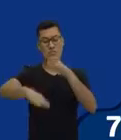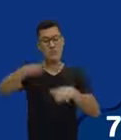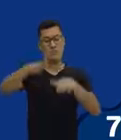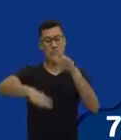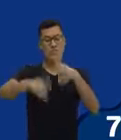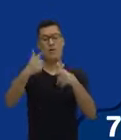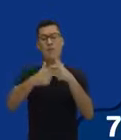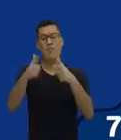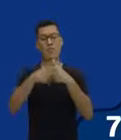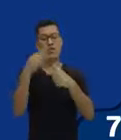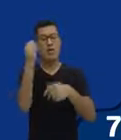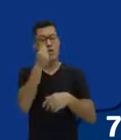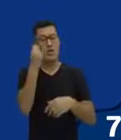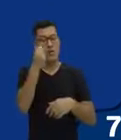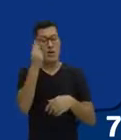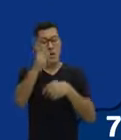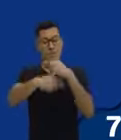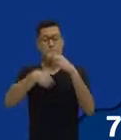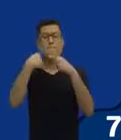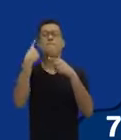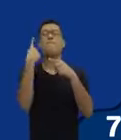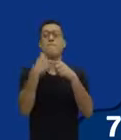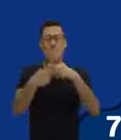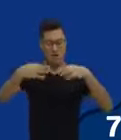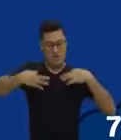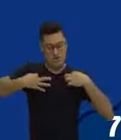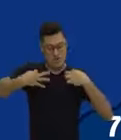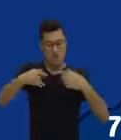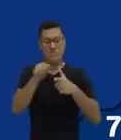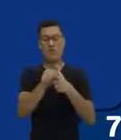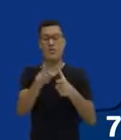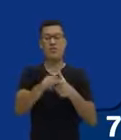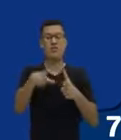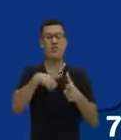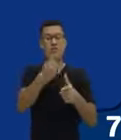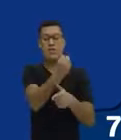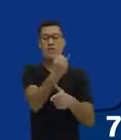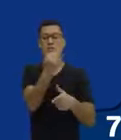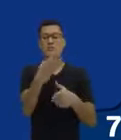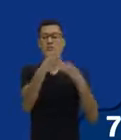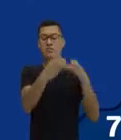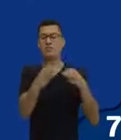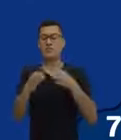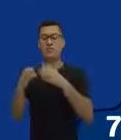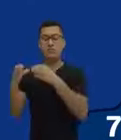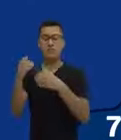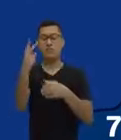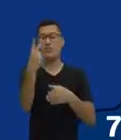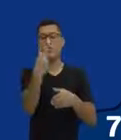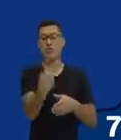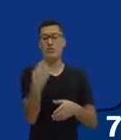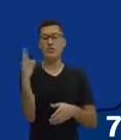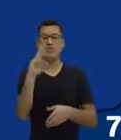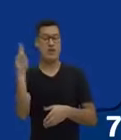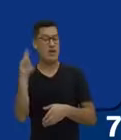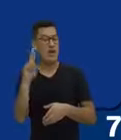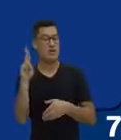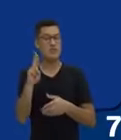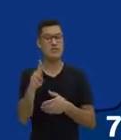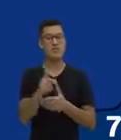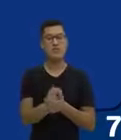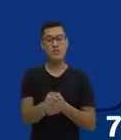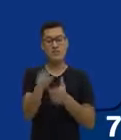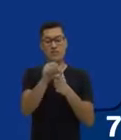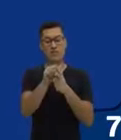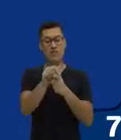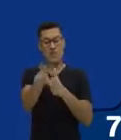Porque observa, quanto mais camisas ele vender, mais ele vai receber por causa desses R$2. Então, se ele vender uma